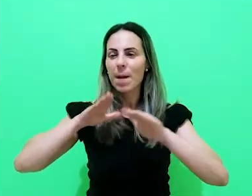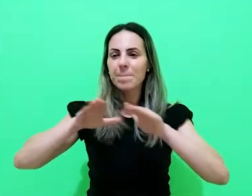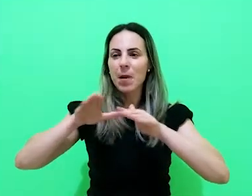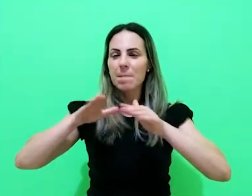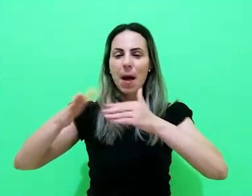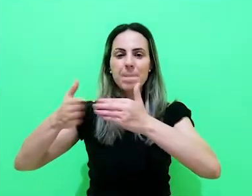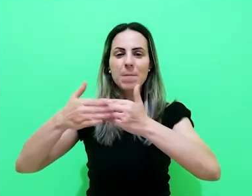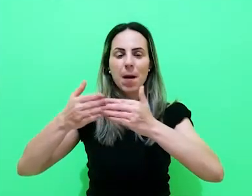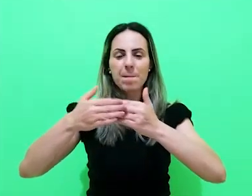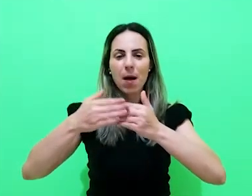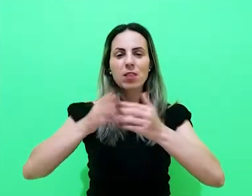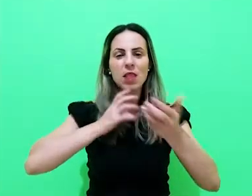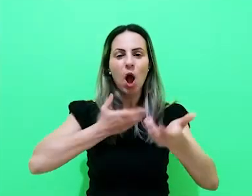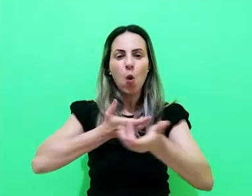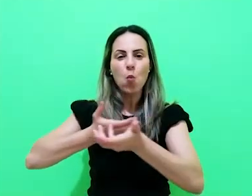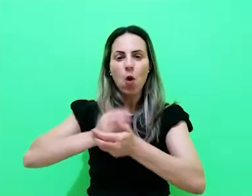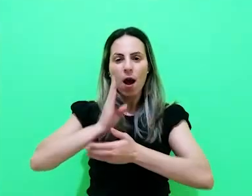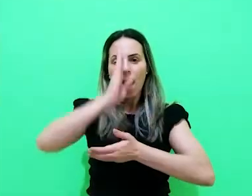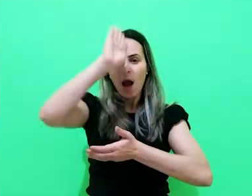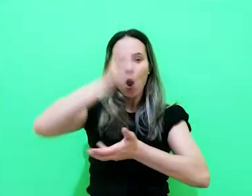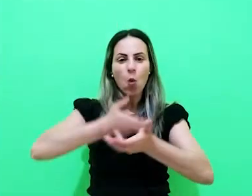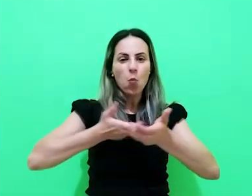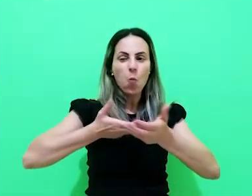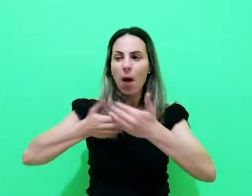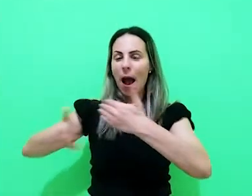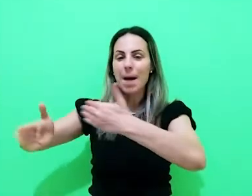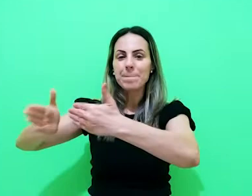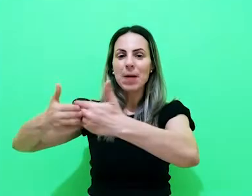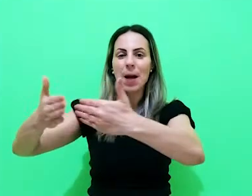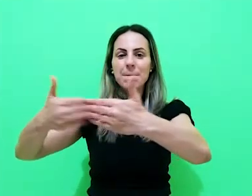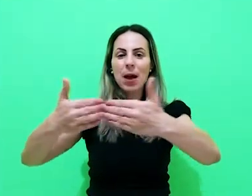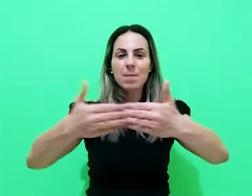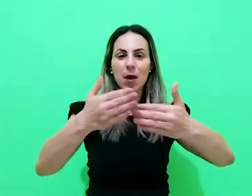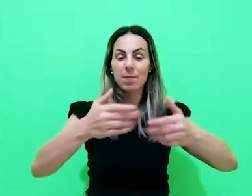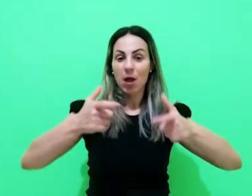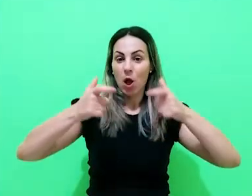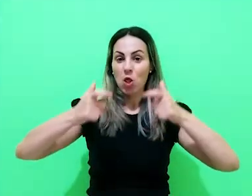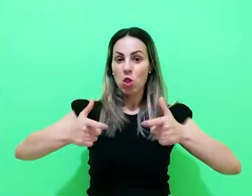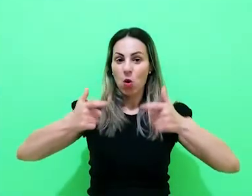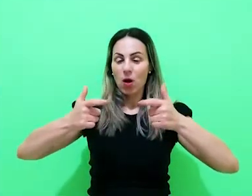mobilização, corpo de bombeiros isolando o local.